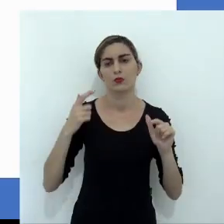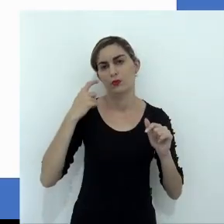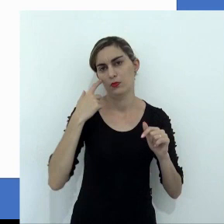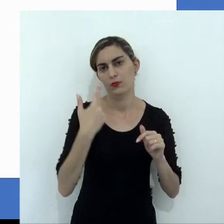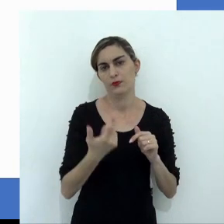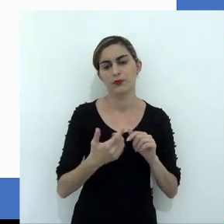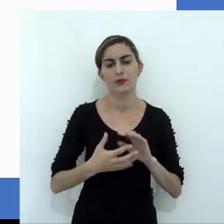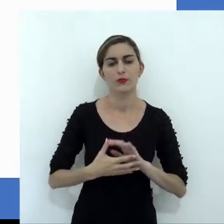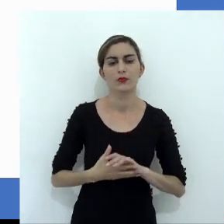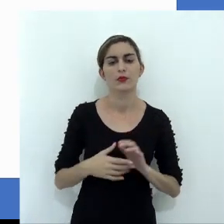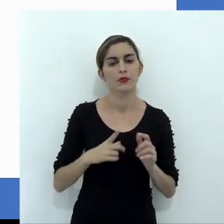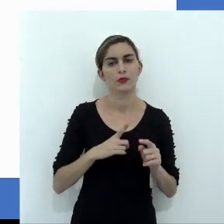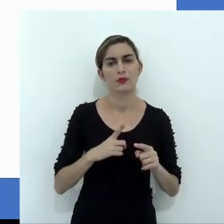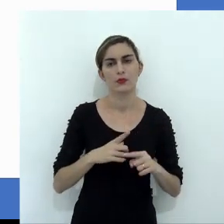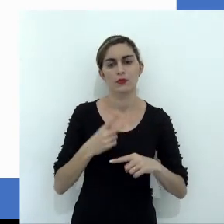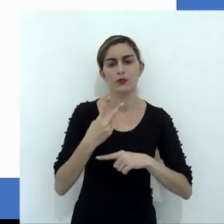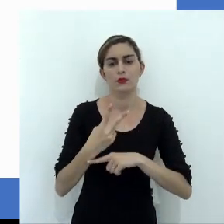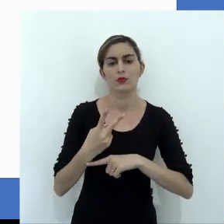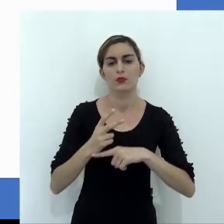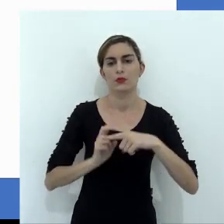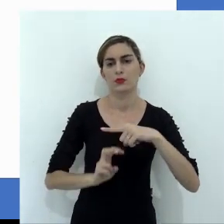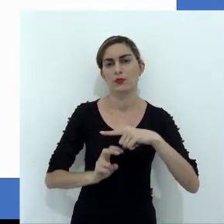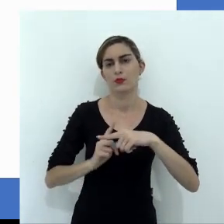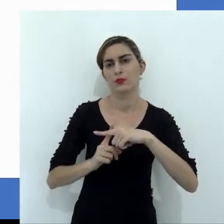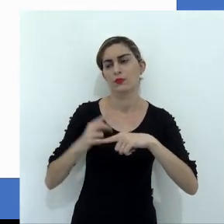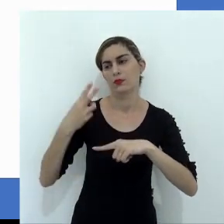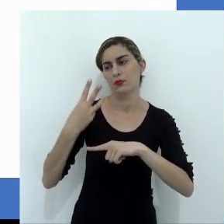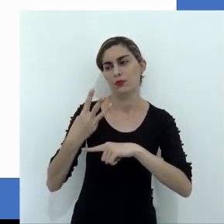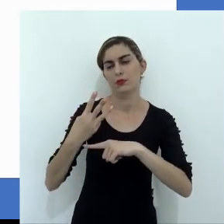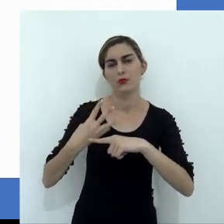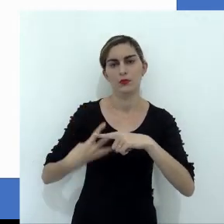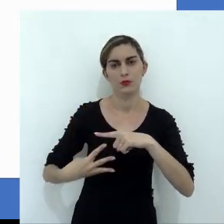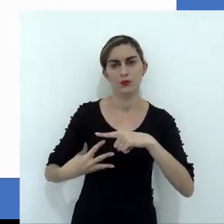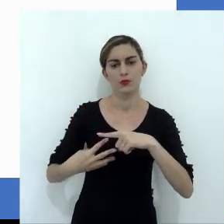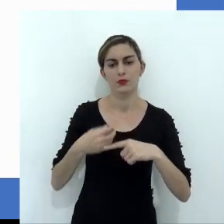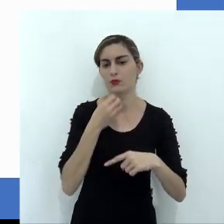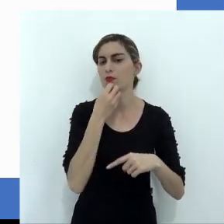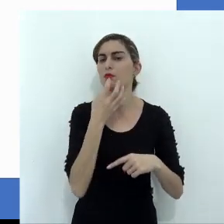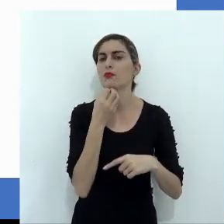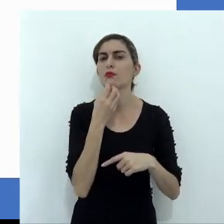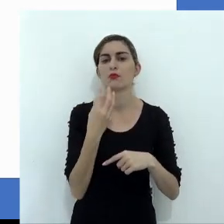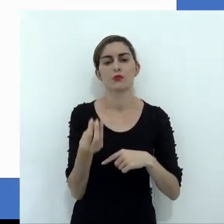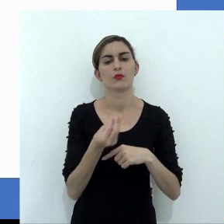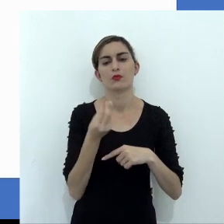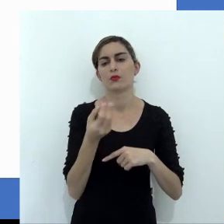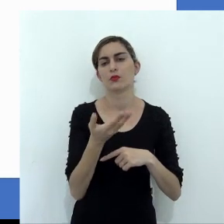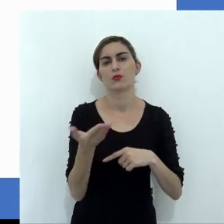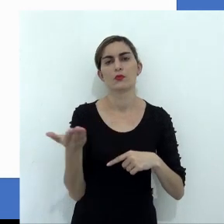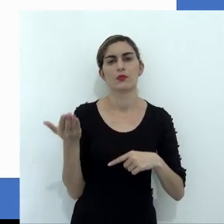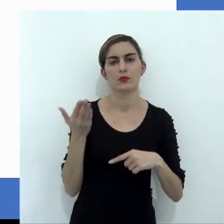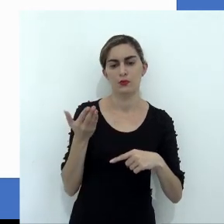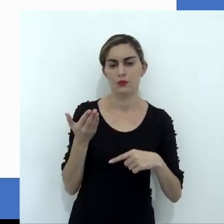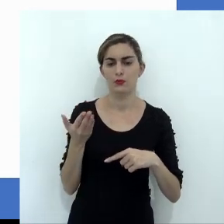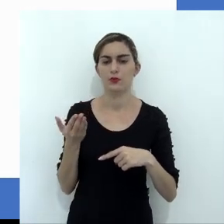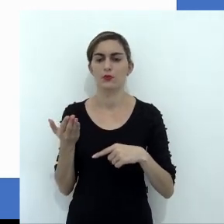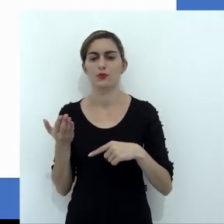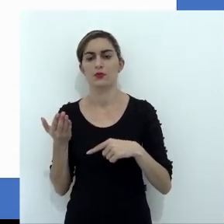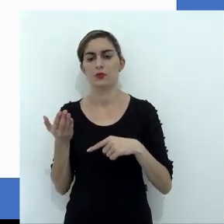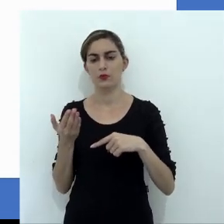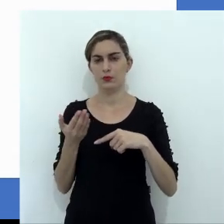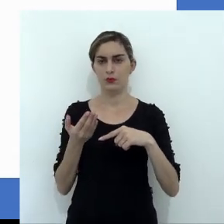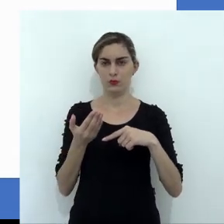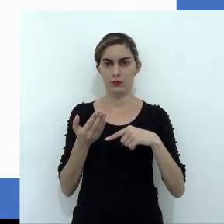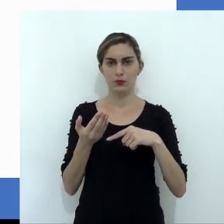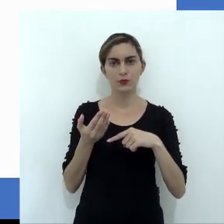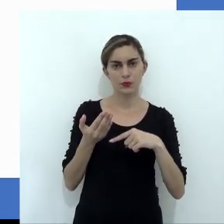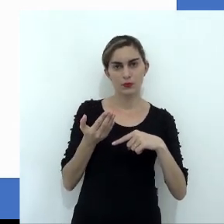nosso exemplo aqui. Ó. Eu tenho 2 quintos e 3 quartos. Bom, como funciona, professor, essa regra da borboleta? Vamos lá